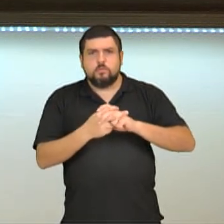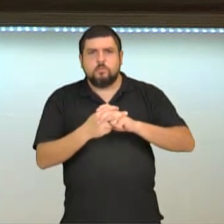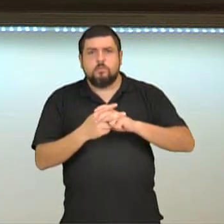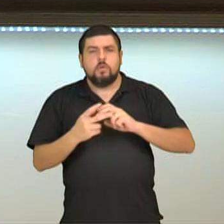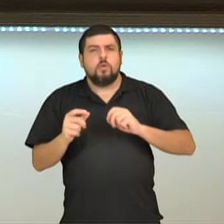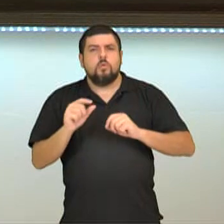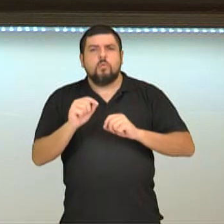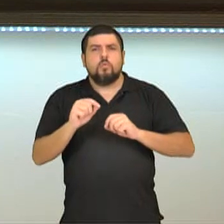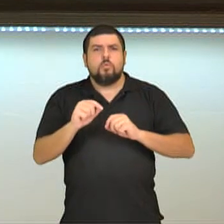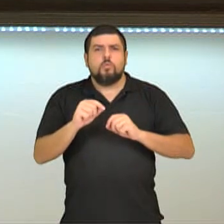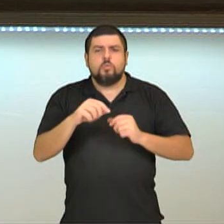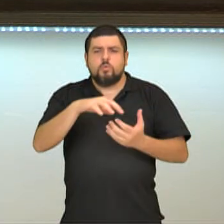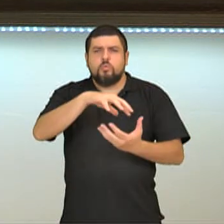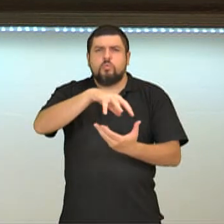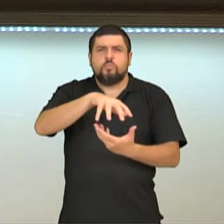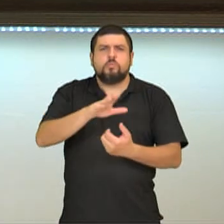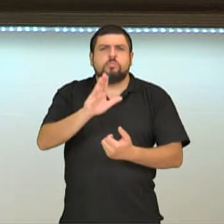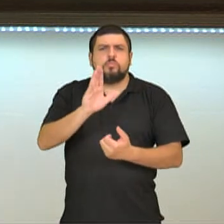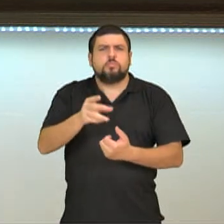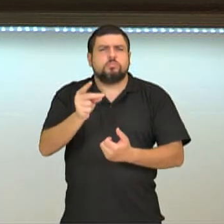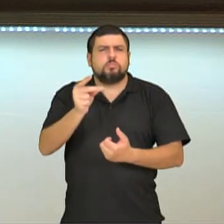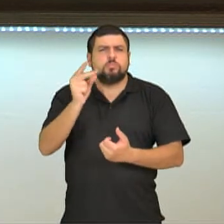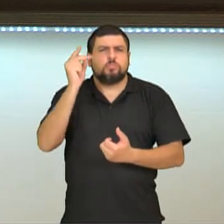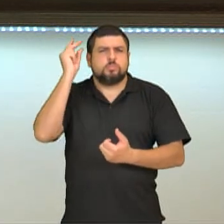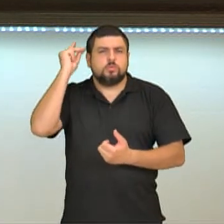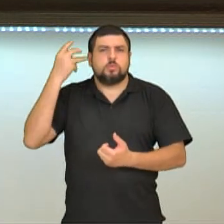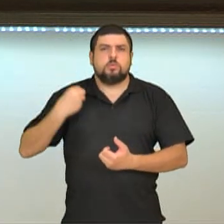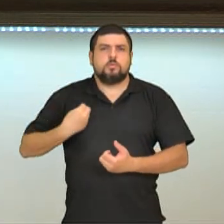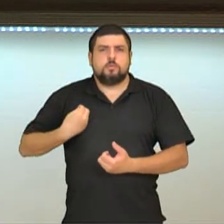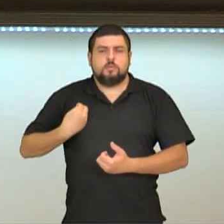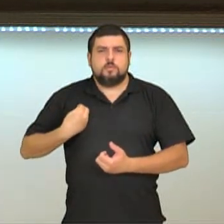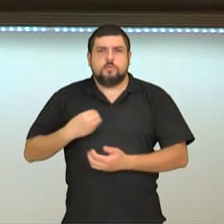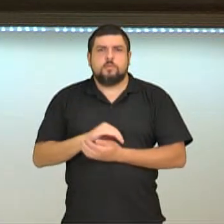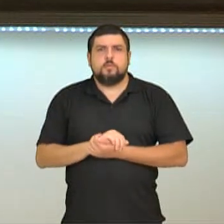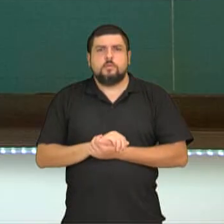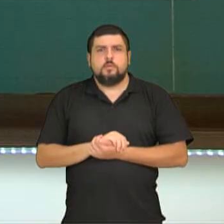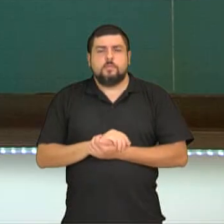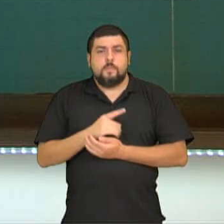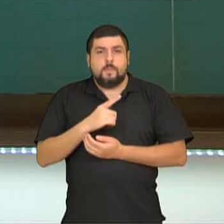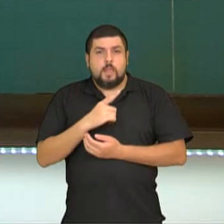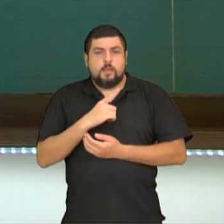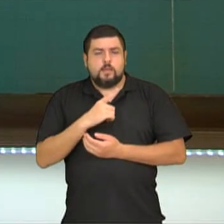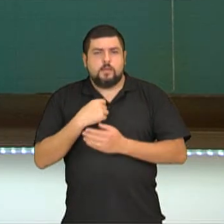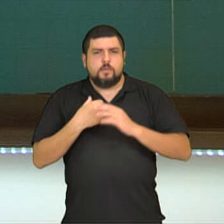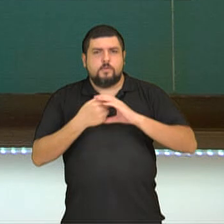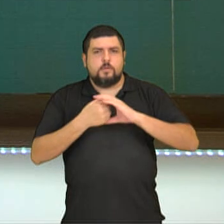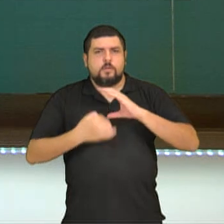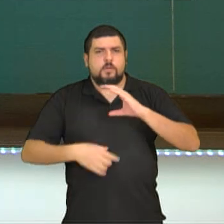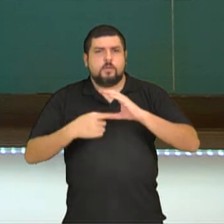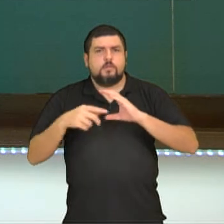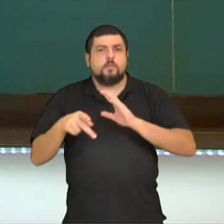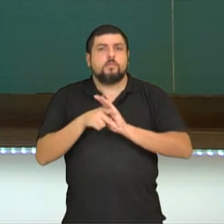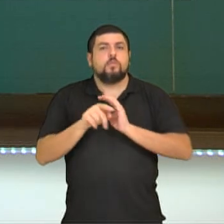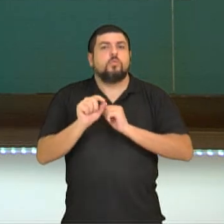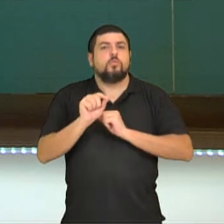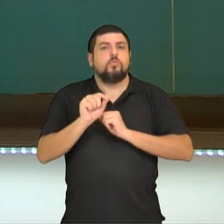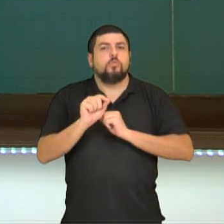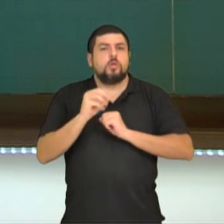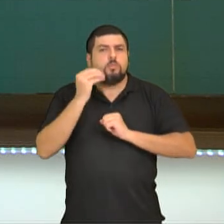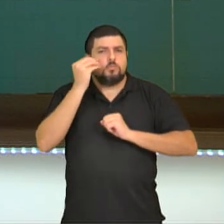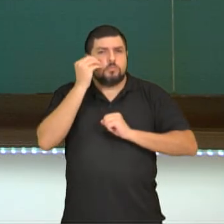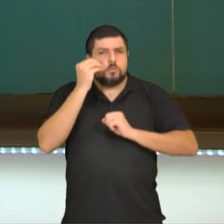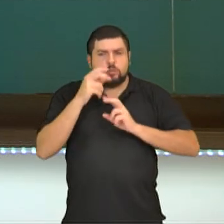lá atrás, lá dos primórdios. Ela era caracterizada pela questão pela sobrevivência, então